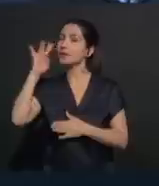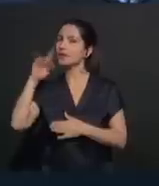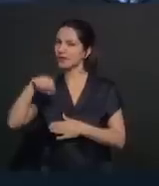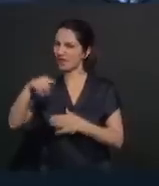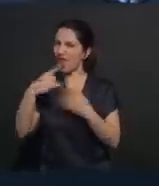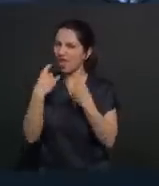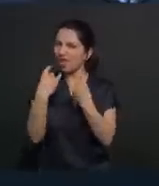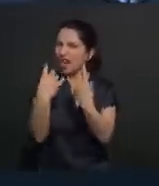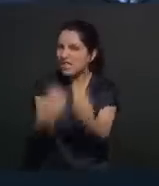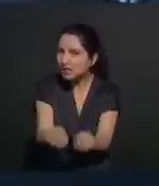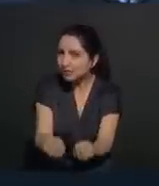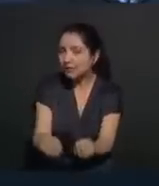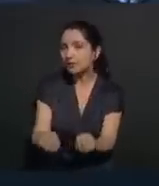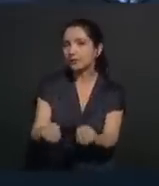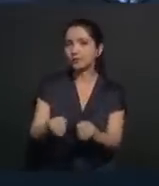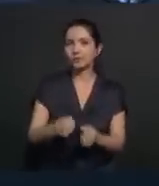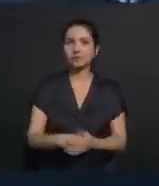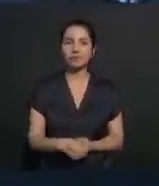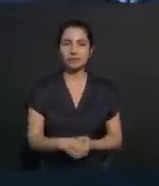Ai, para!